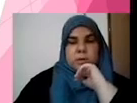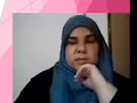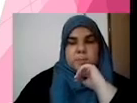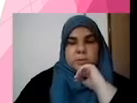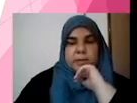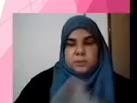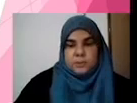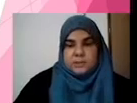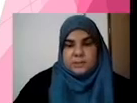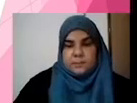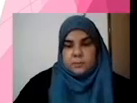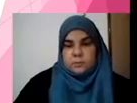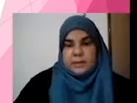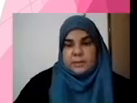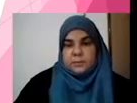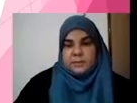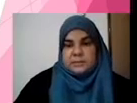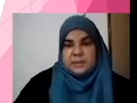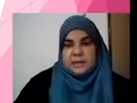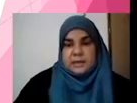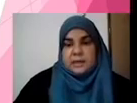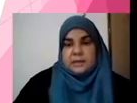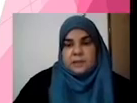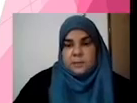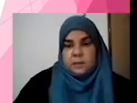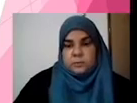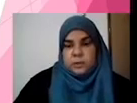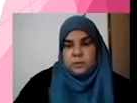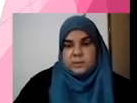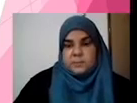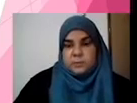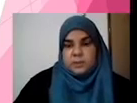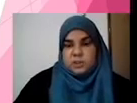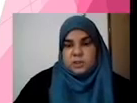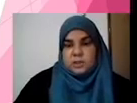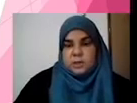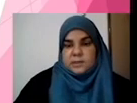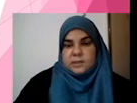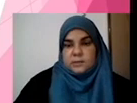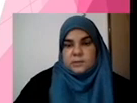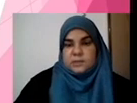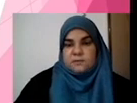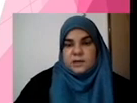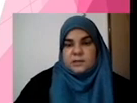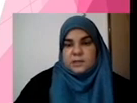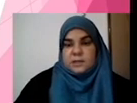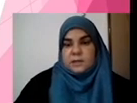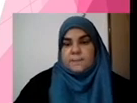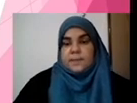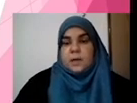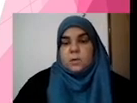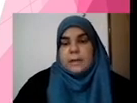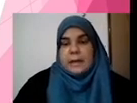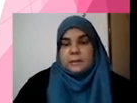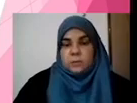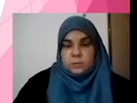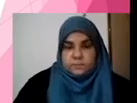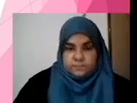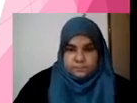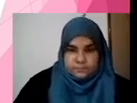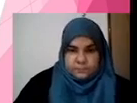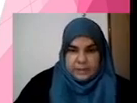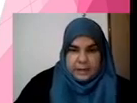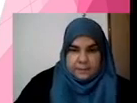altura correspondente. Por exemplo, o lado BC tem uma altura correspondente aqui, ó, saindo desse vértice aqui. O